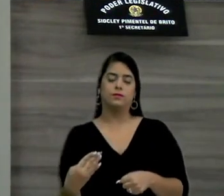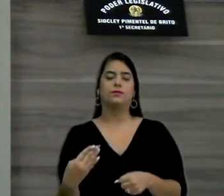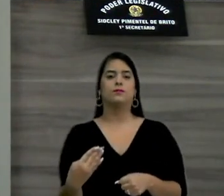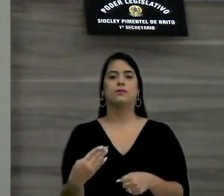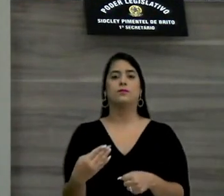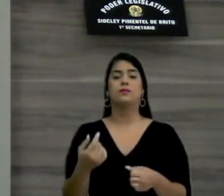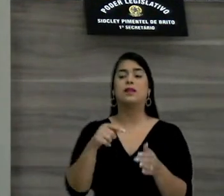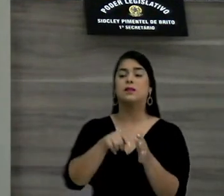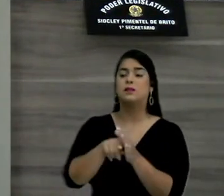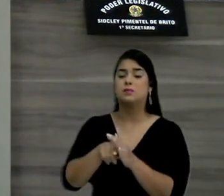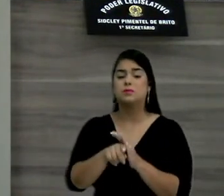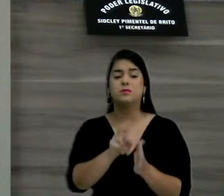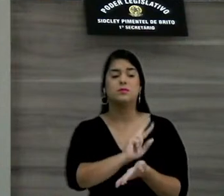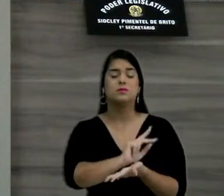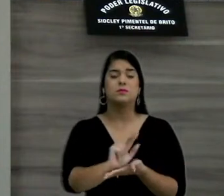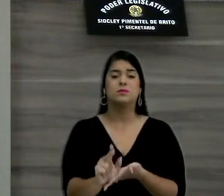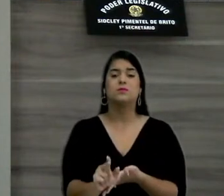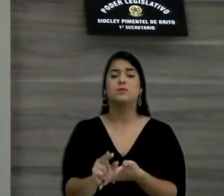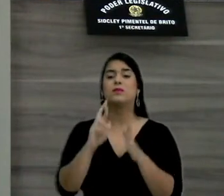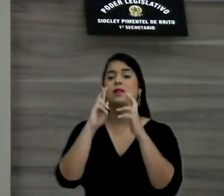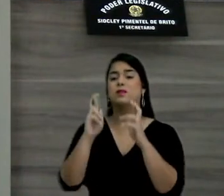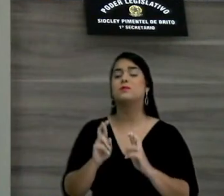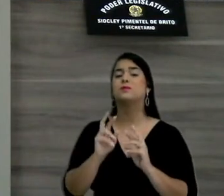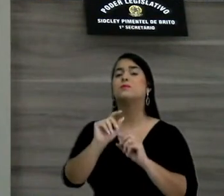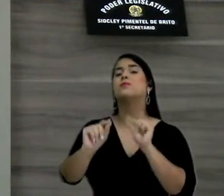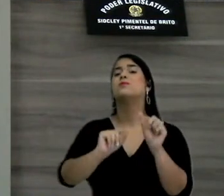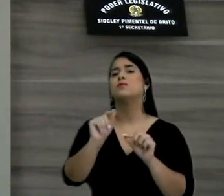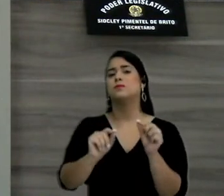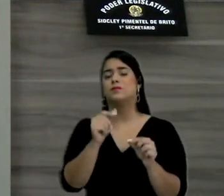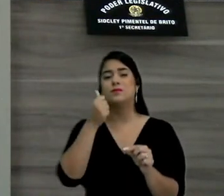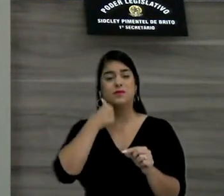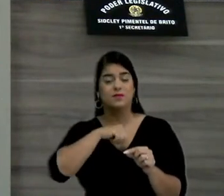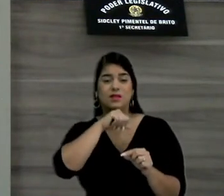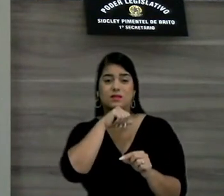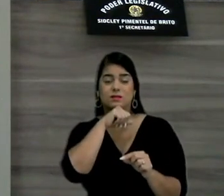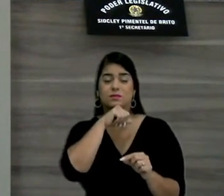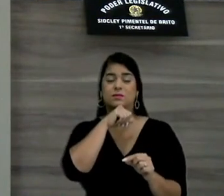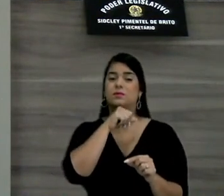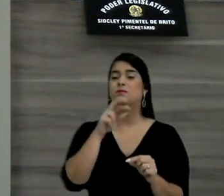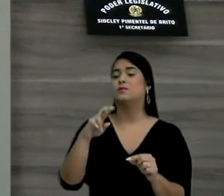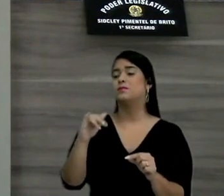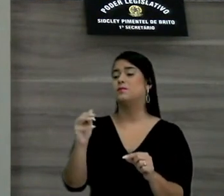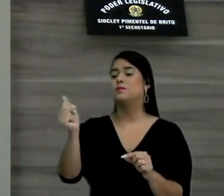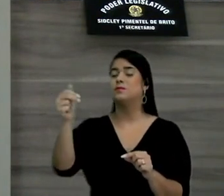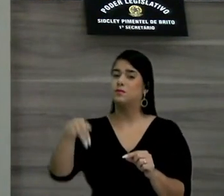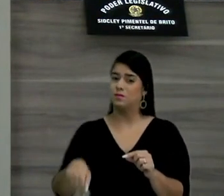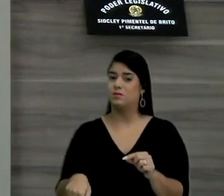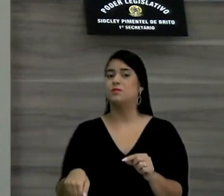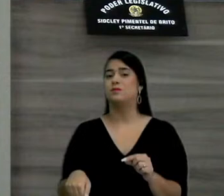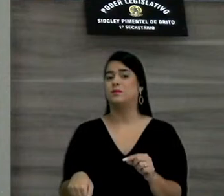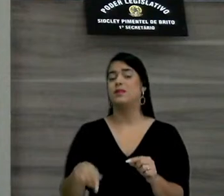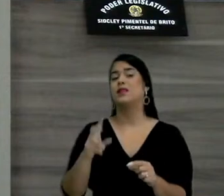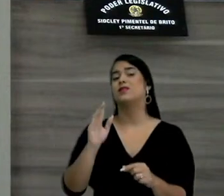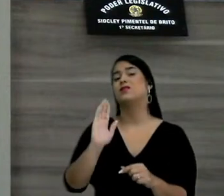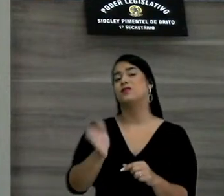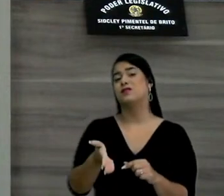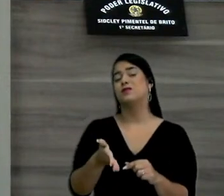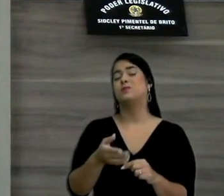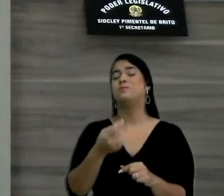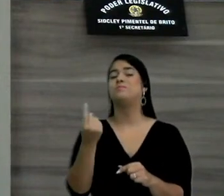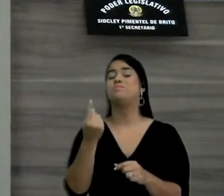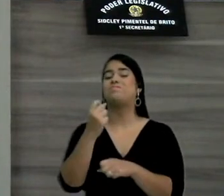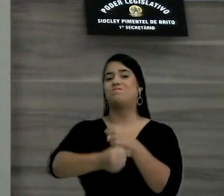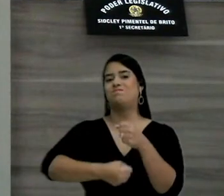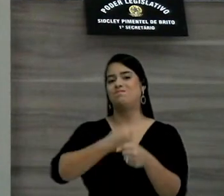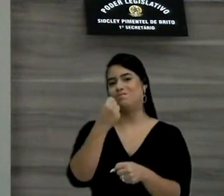perguntas formuladas respondeu o seguinte que a mãe de R da Silva azeved de 11 anos de idade está h 1 ano e 5 meses no Hospital Memorial